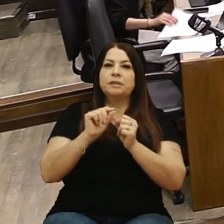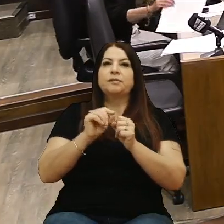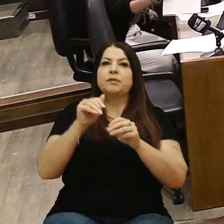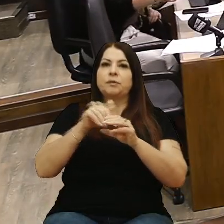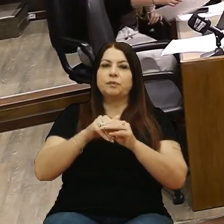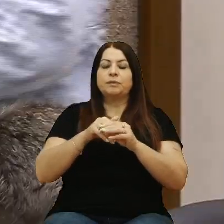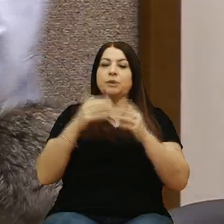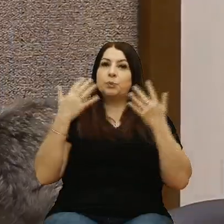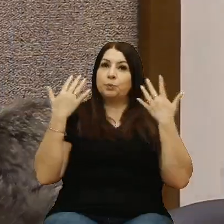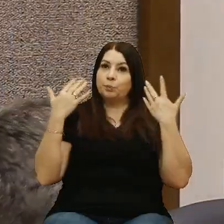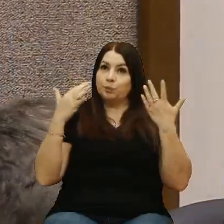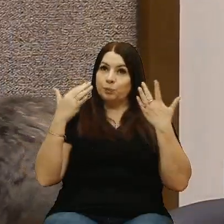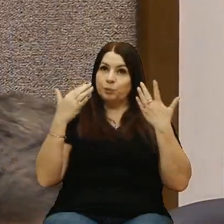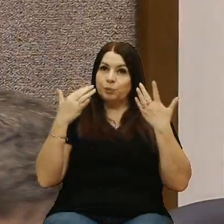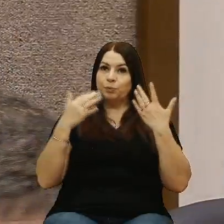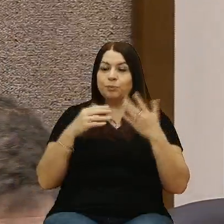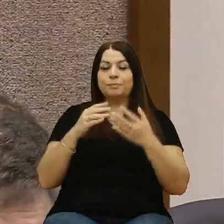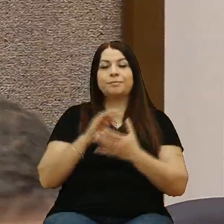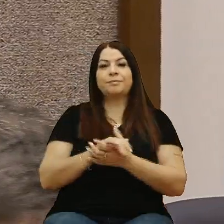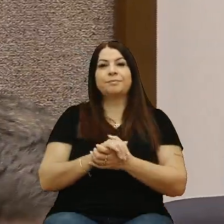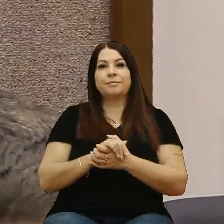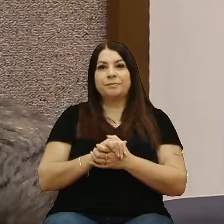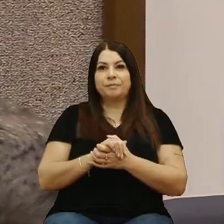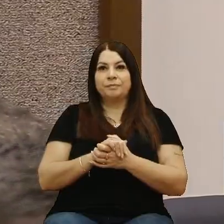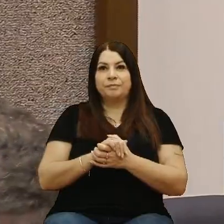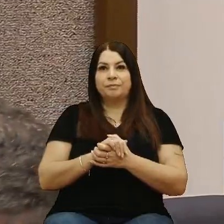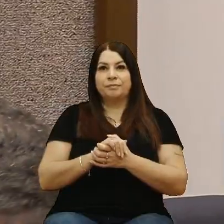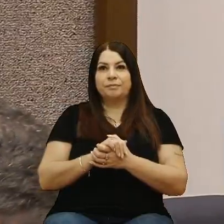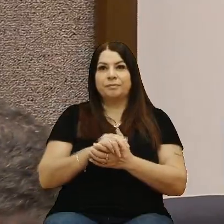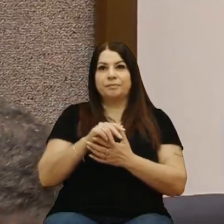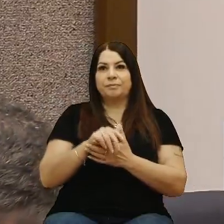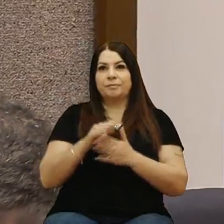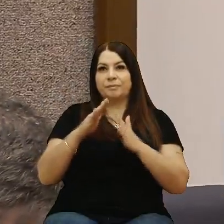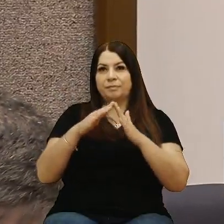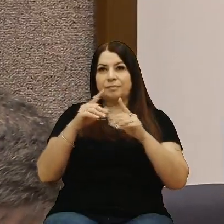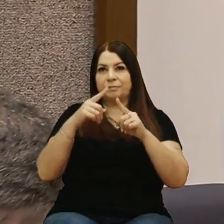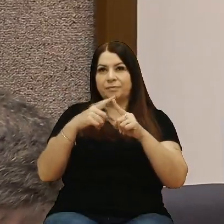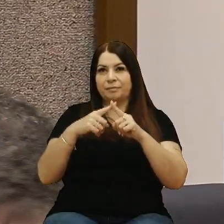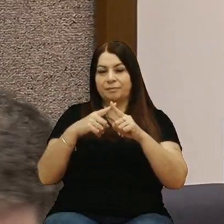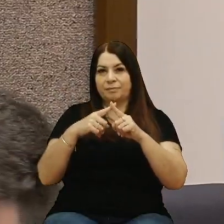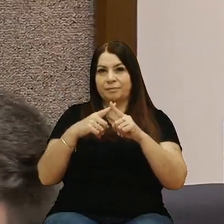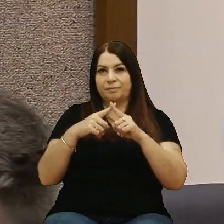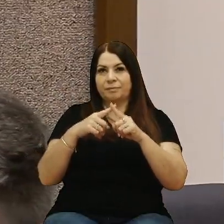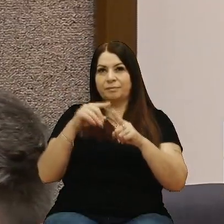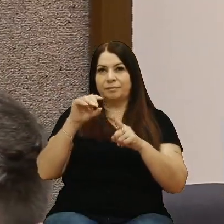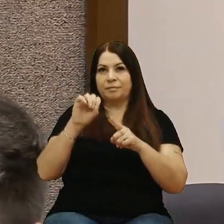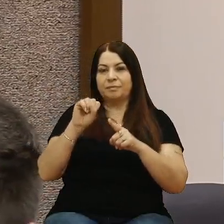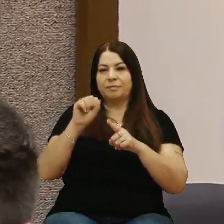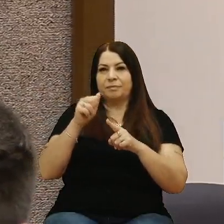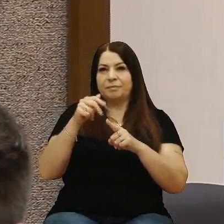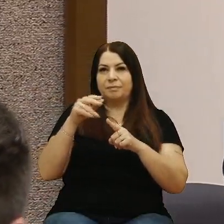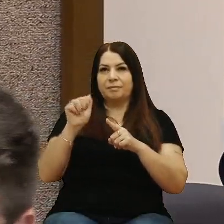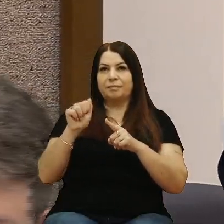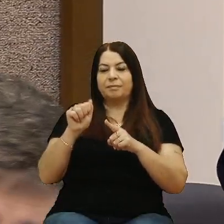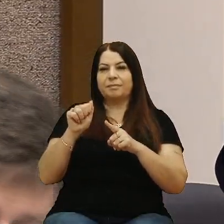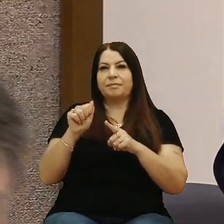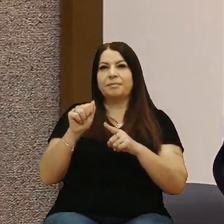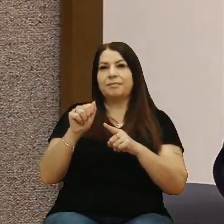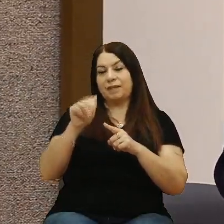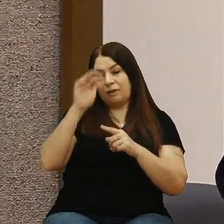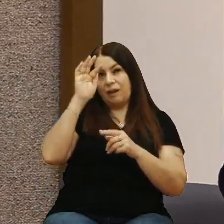voto de congratulações, eu parabenizo a paróquia Santa Rita de Cássia, no Santa Fé, pelo belíssimo